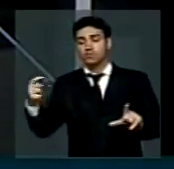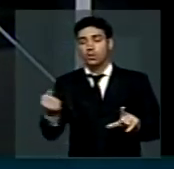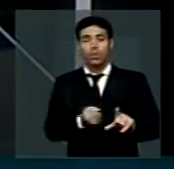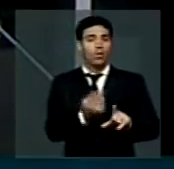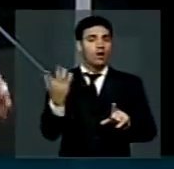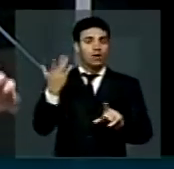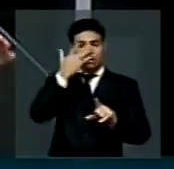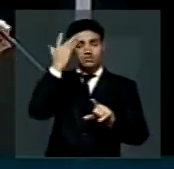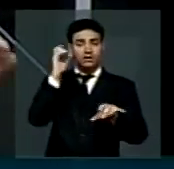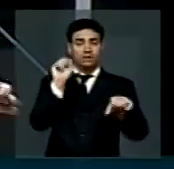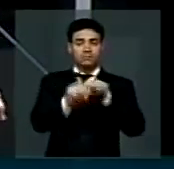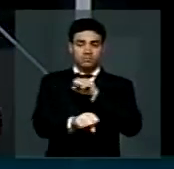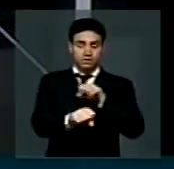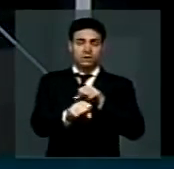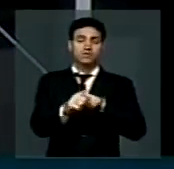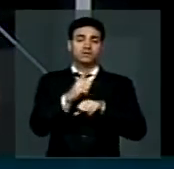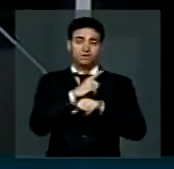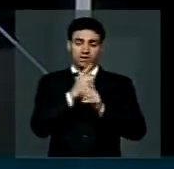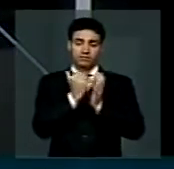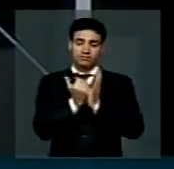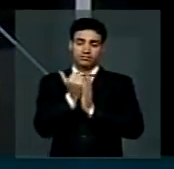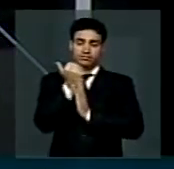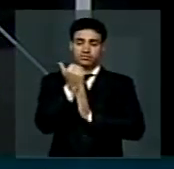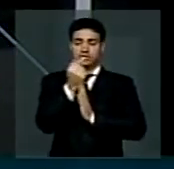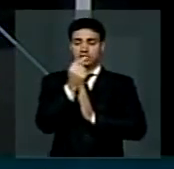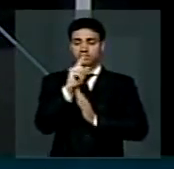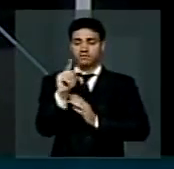nosso país teve um acréscimo de